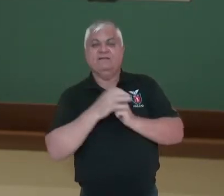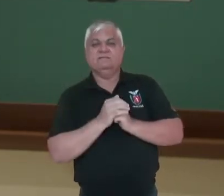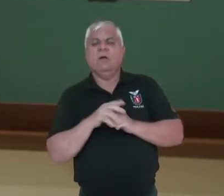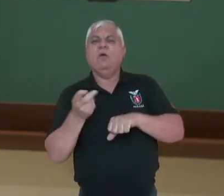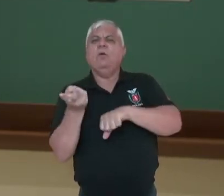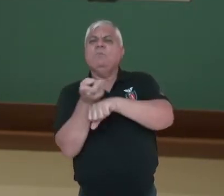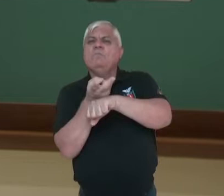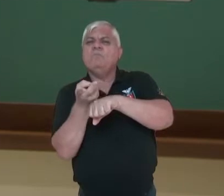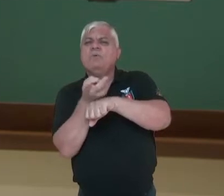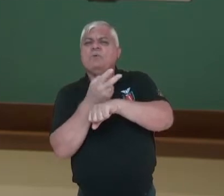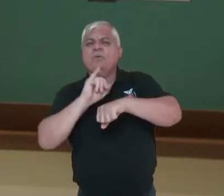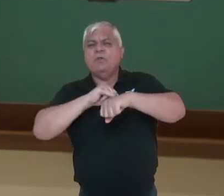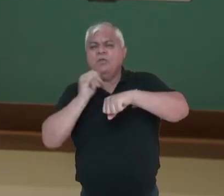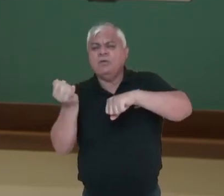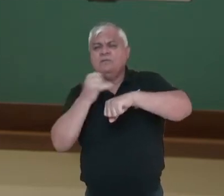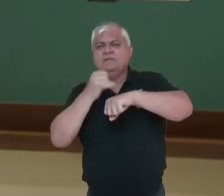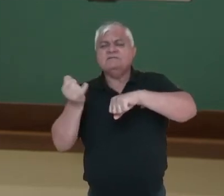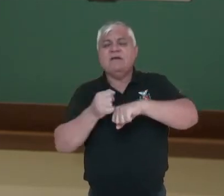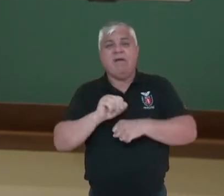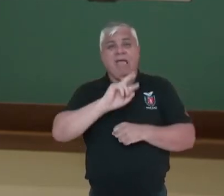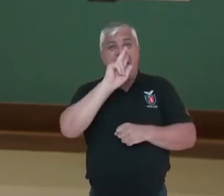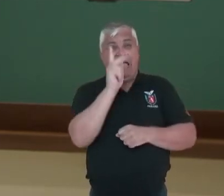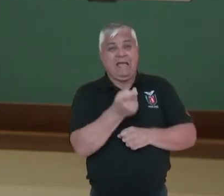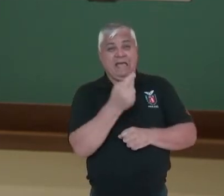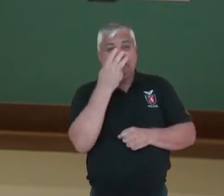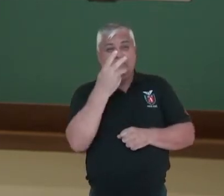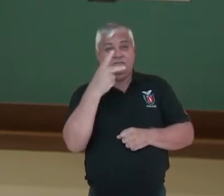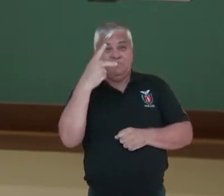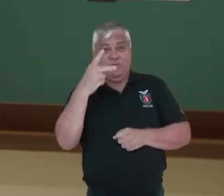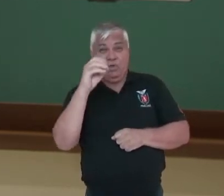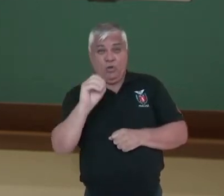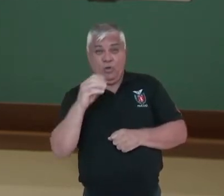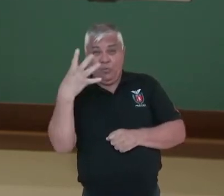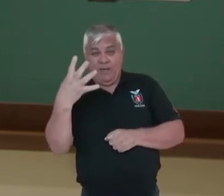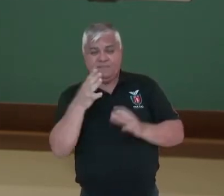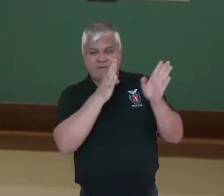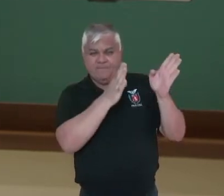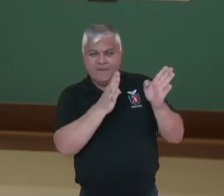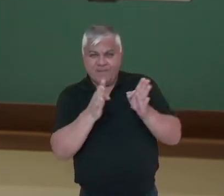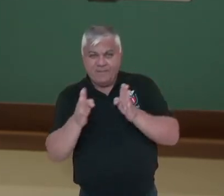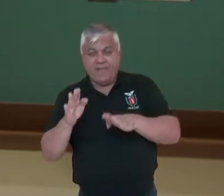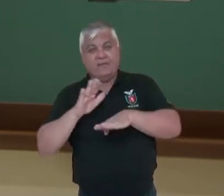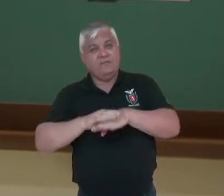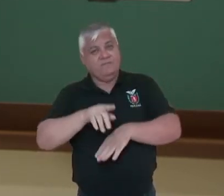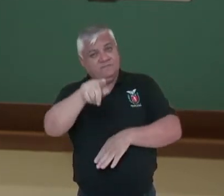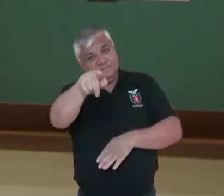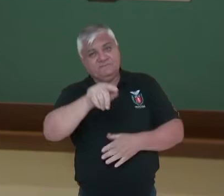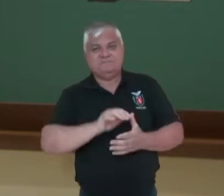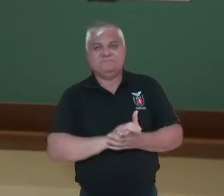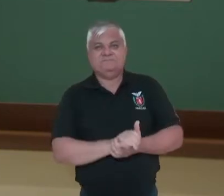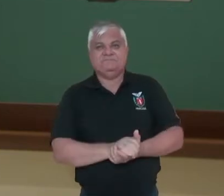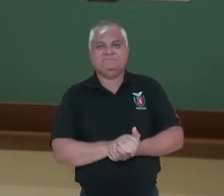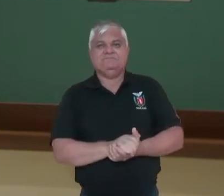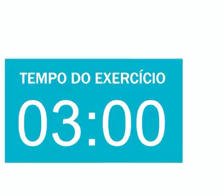para o H3PO4, descrevendo todas as etapas desse processo. Agora é com vocês.